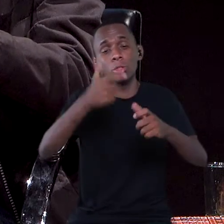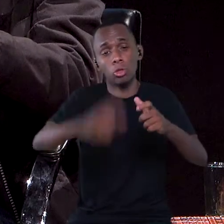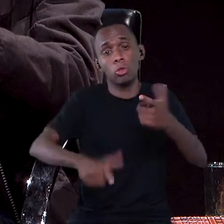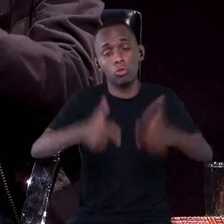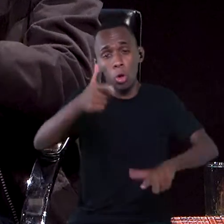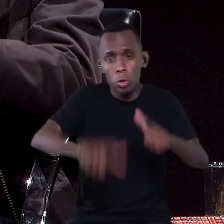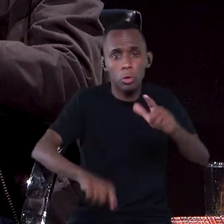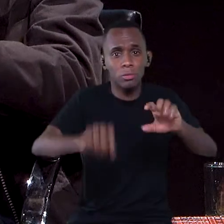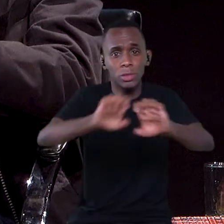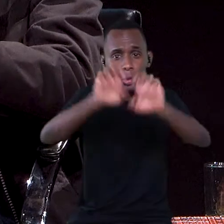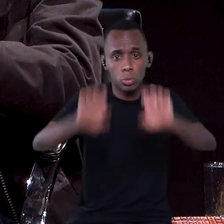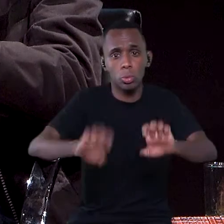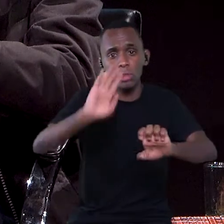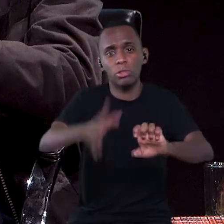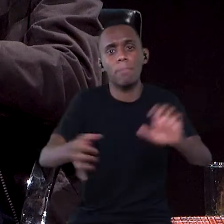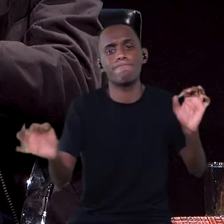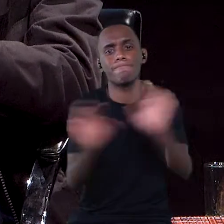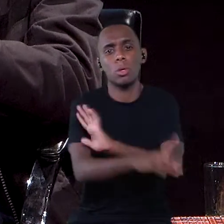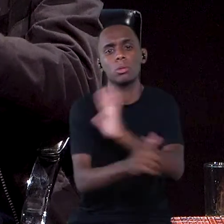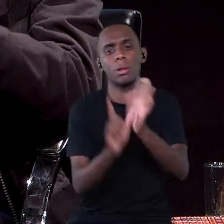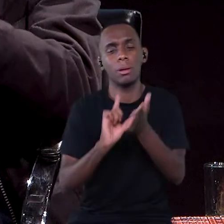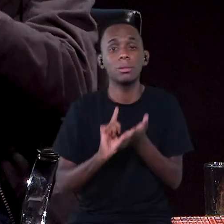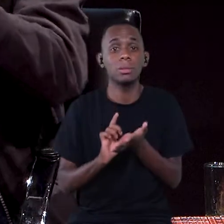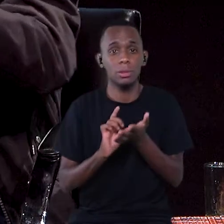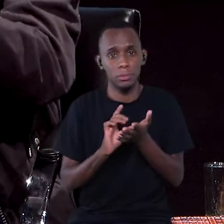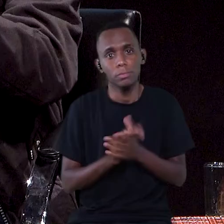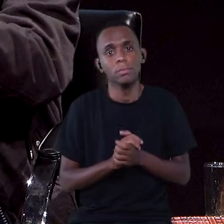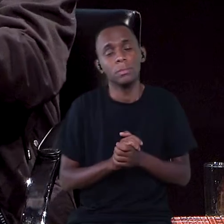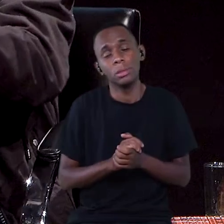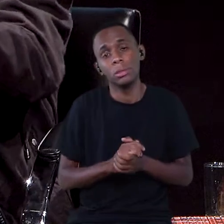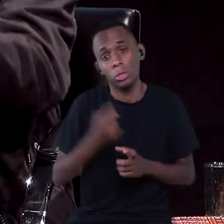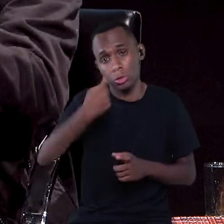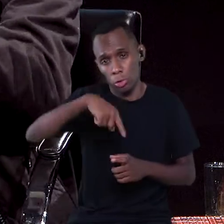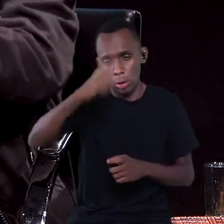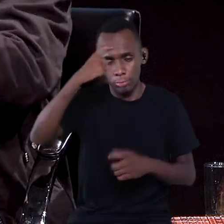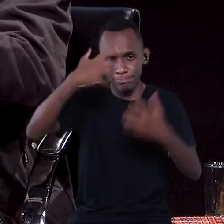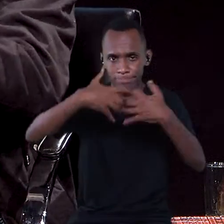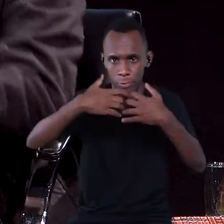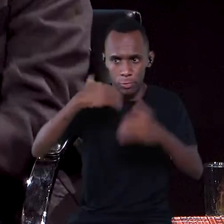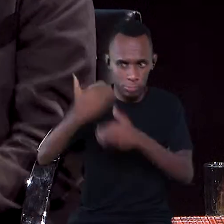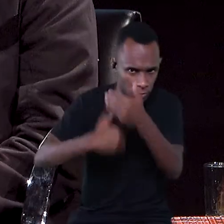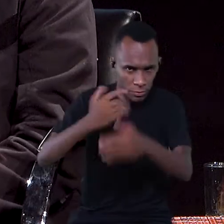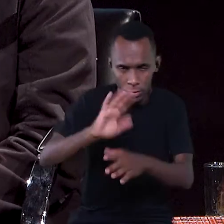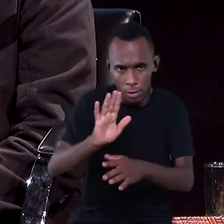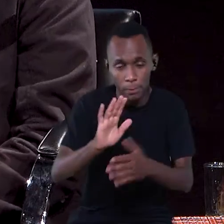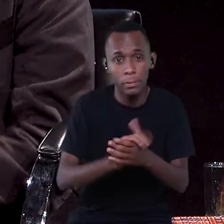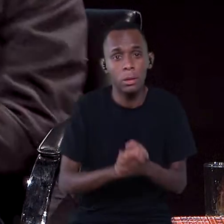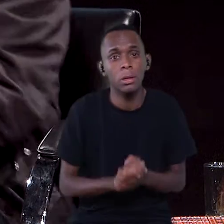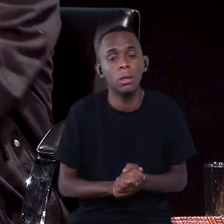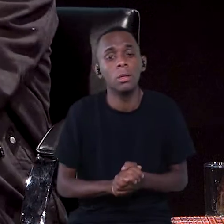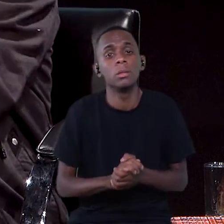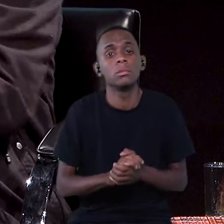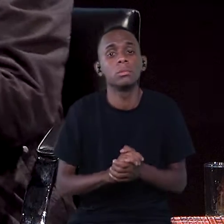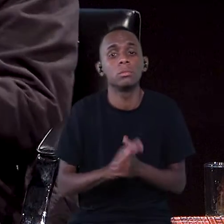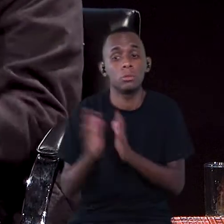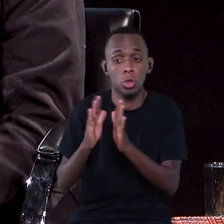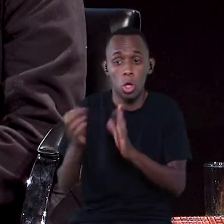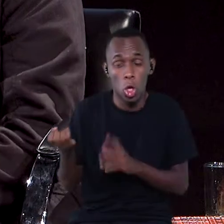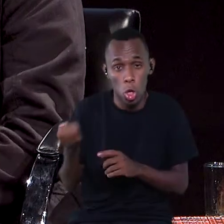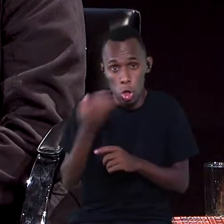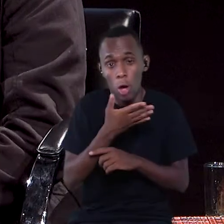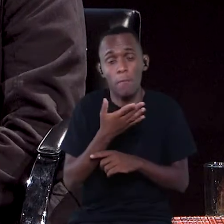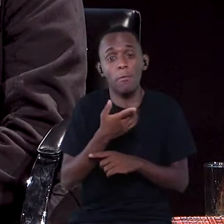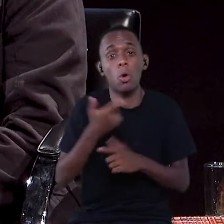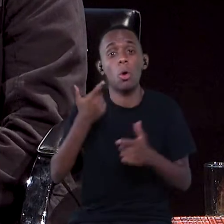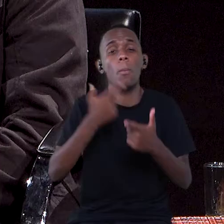estruturas estabelecidas. E só para deixar aqui como um problema para a gente pensar, não vou desenvolver, mas recentemente veio à tona a